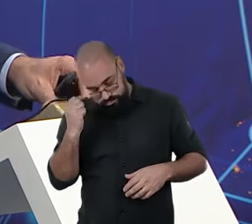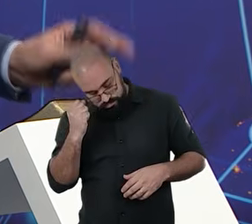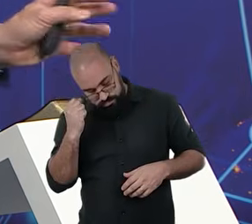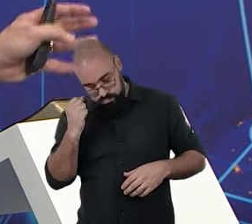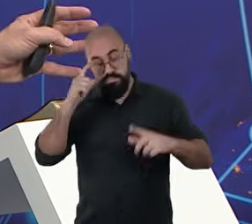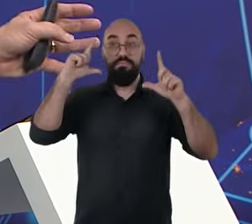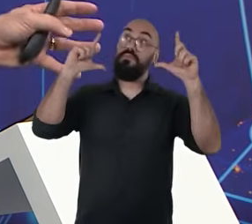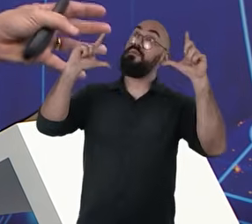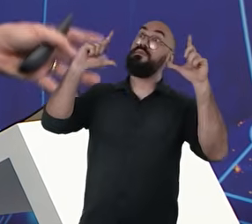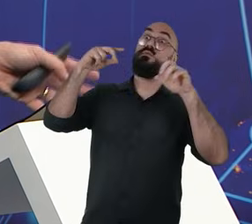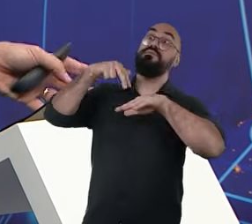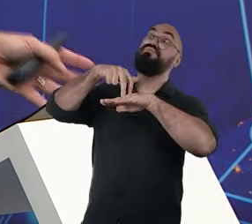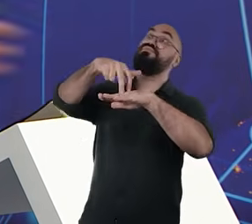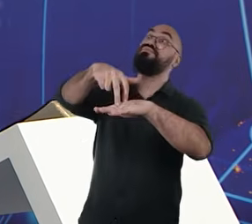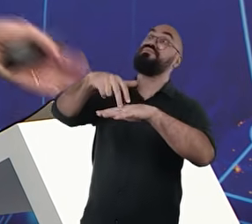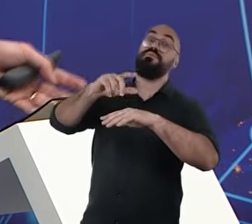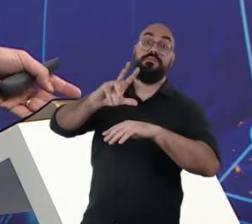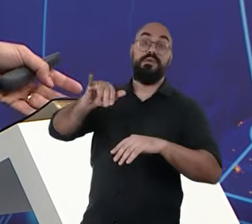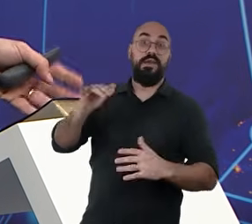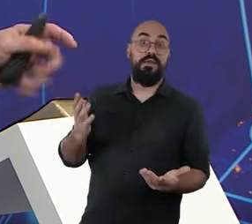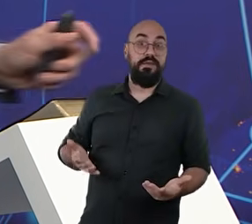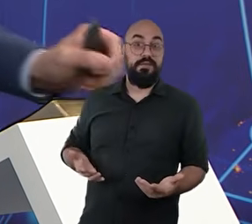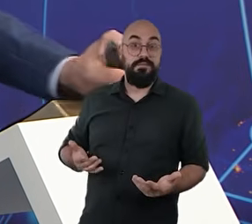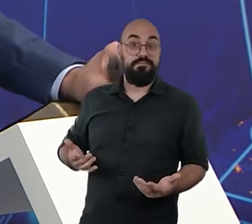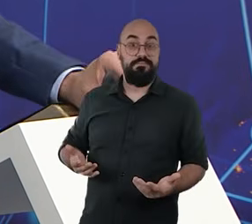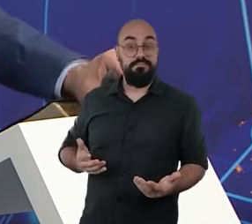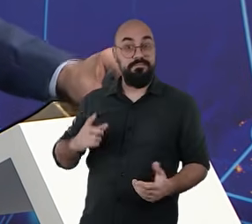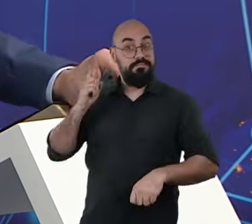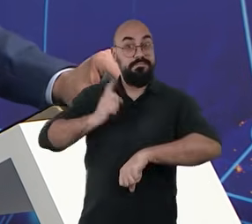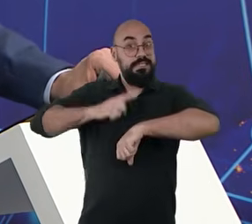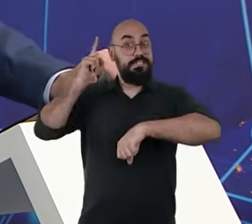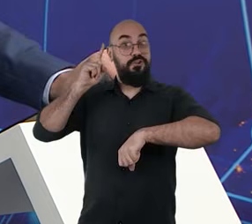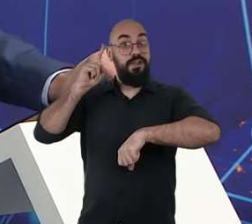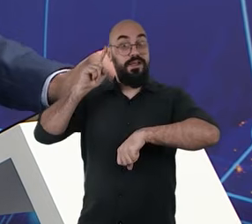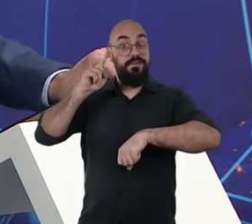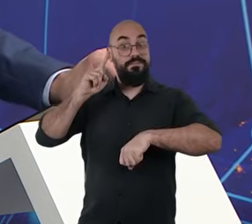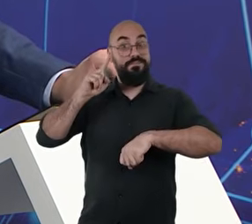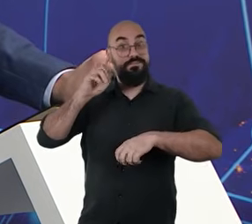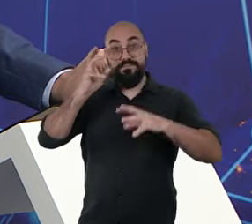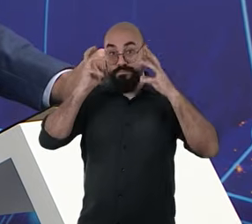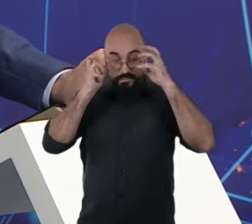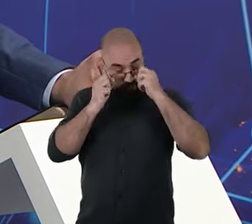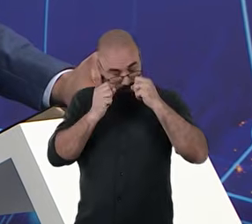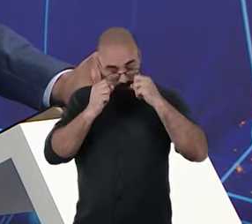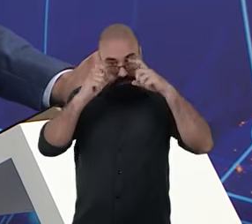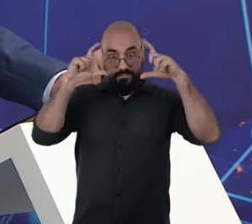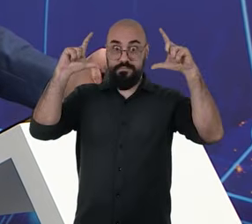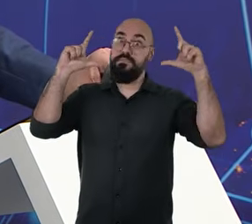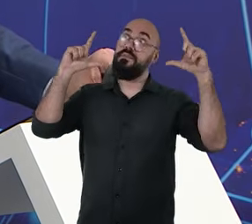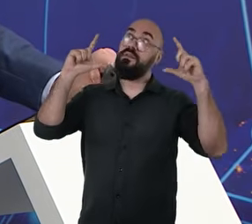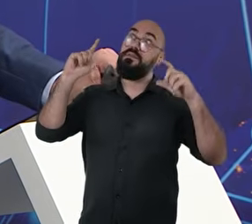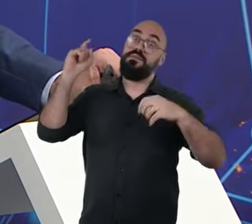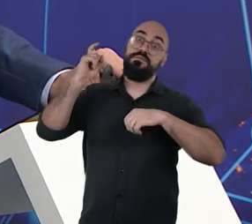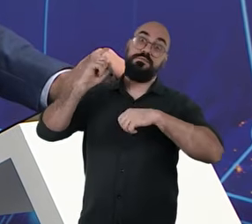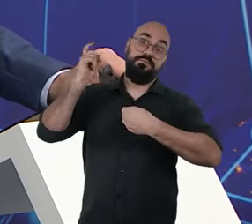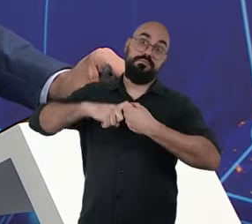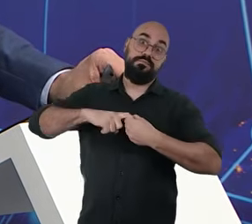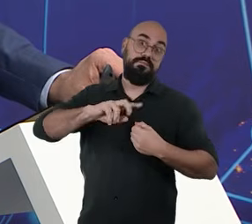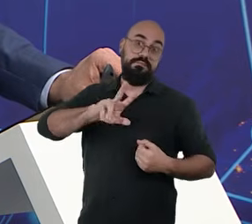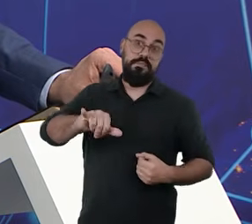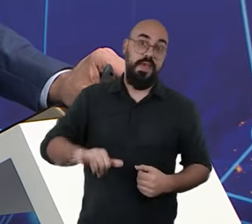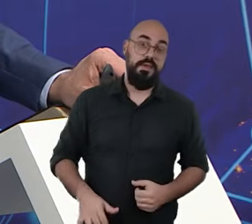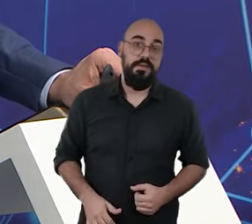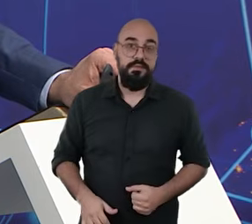imediatamente após esse último momento que eu tenho de vida. Porque meus olhos se fecham para essa vida e quando ele se abrir, é na volta de Jesus.